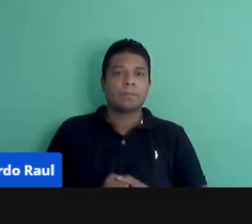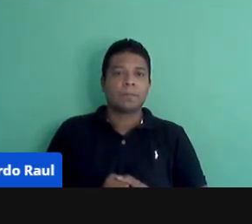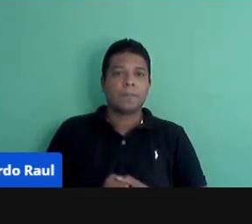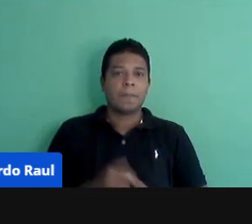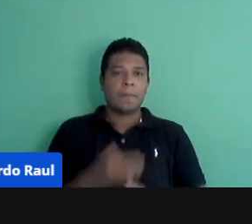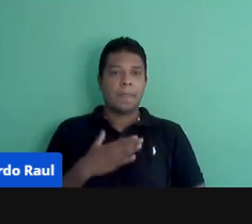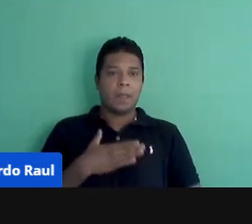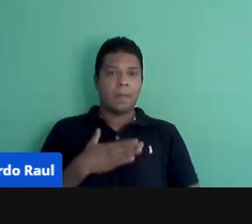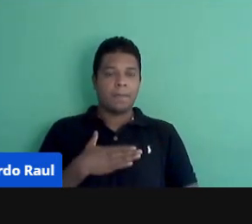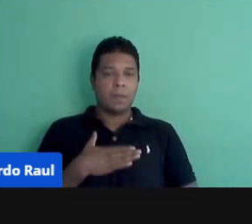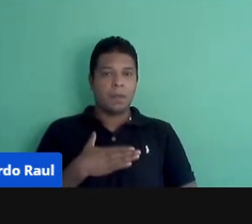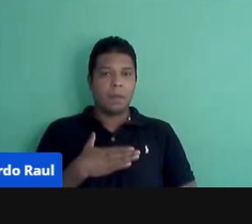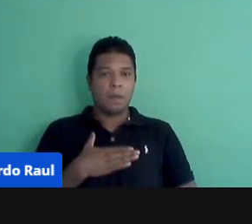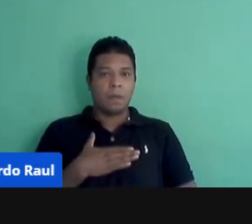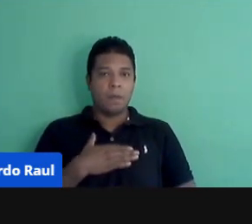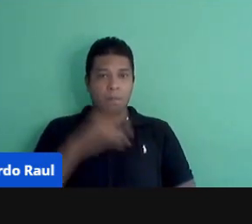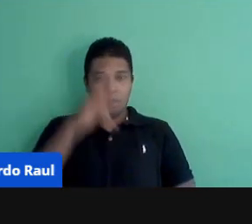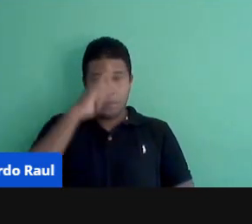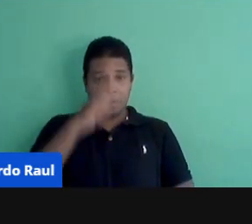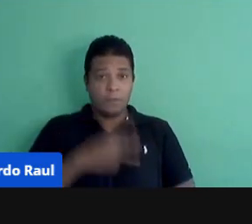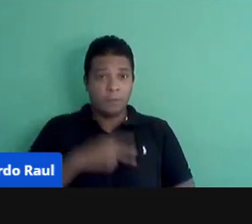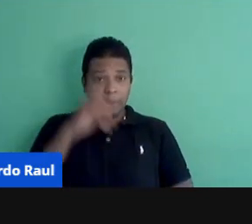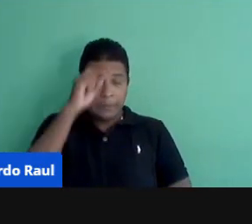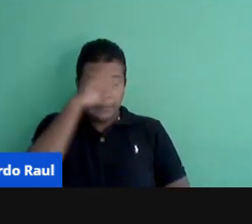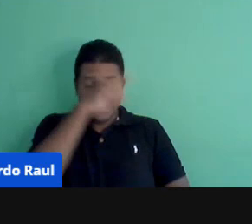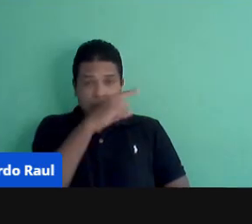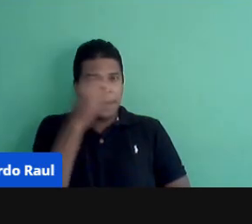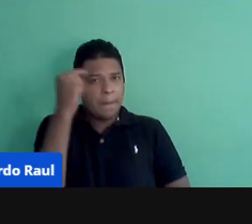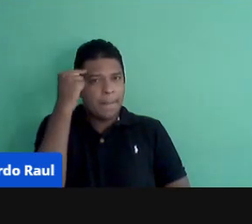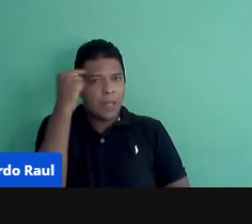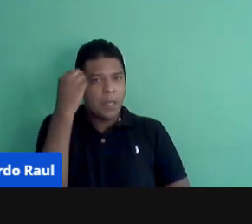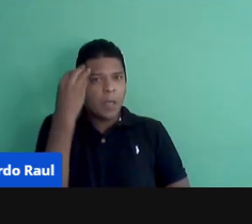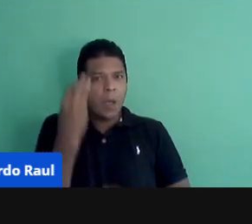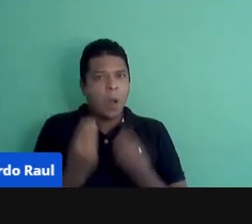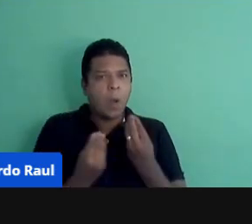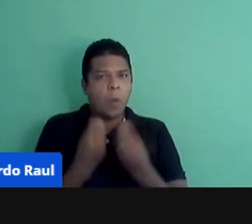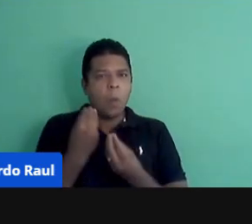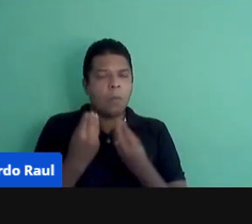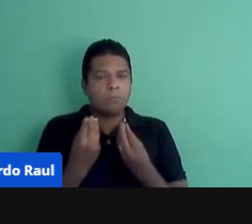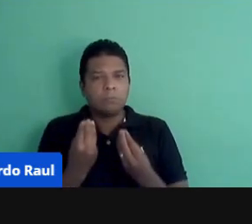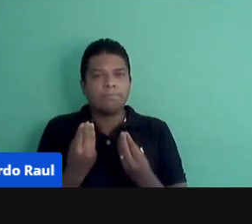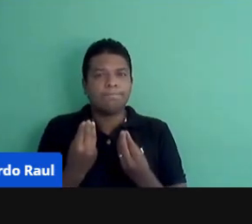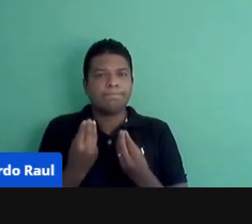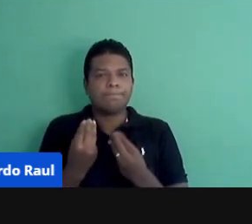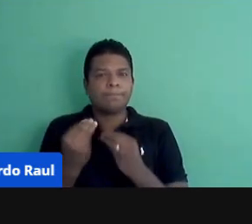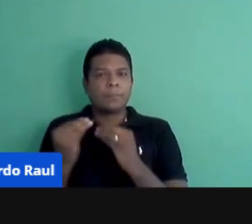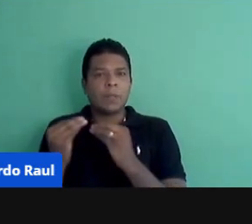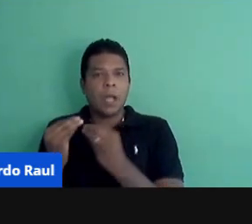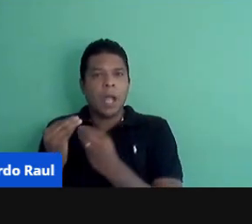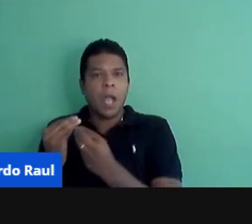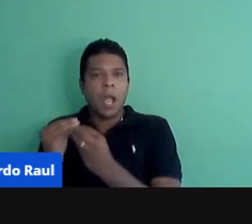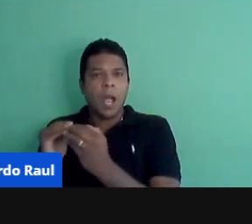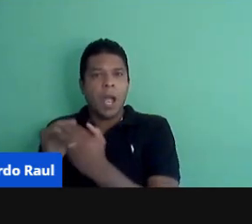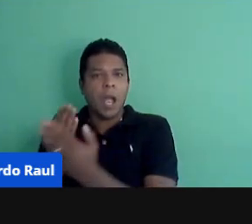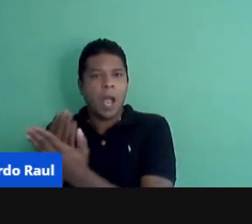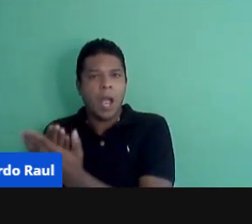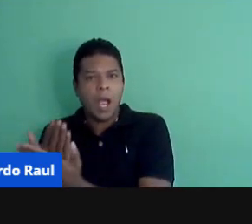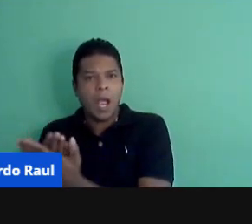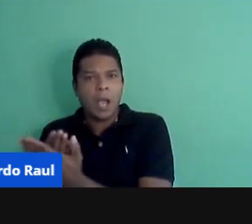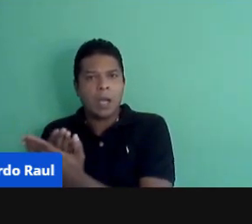meu caso, foi justamente pensar assim, como essa aula gravada vai ser